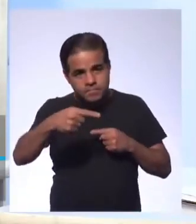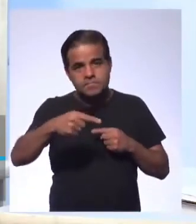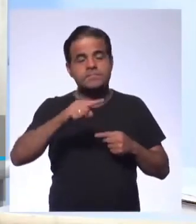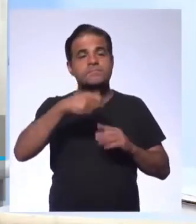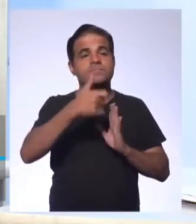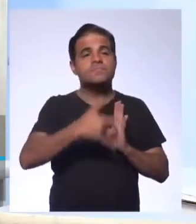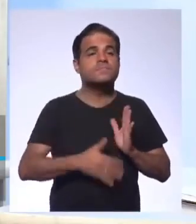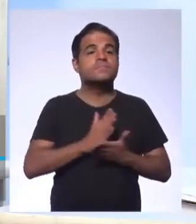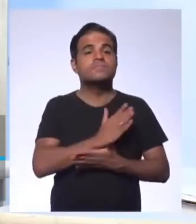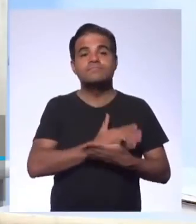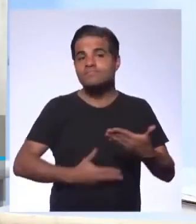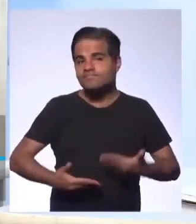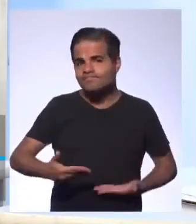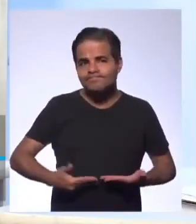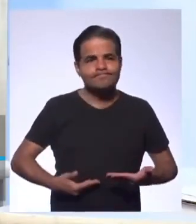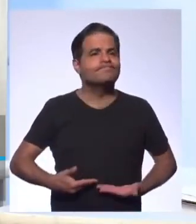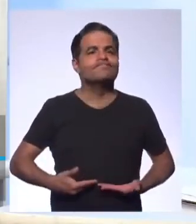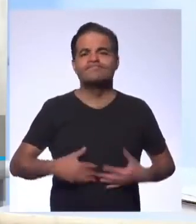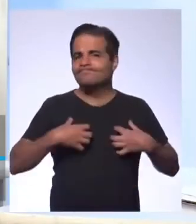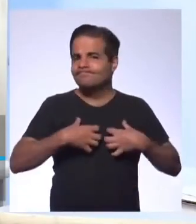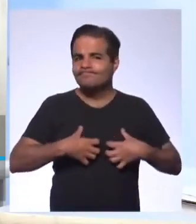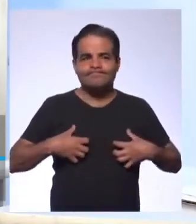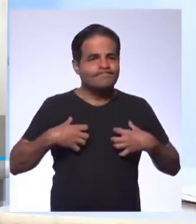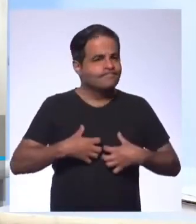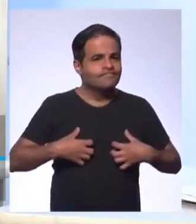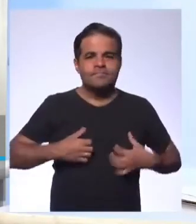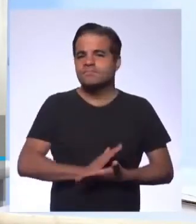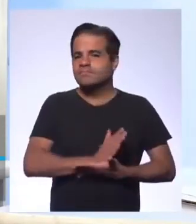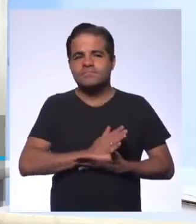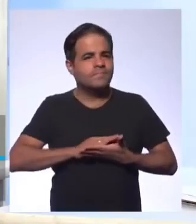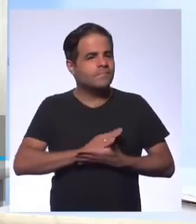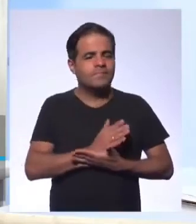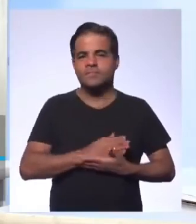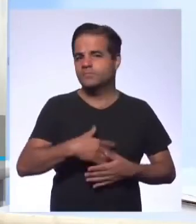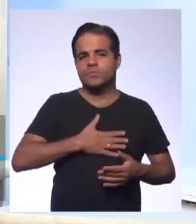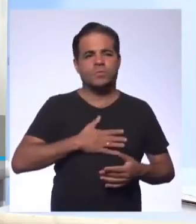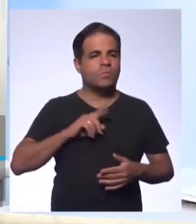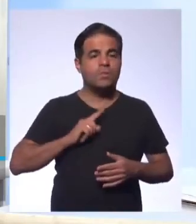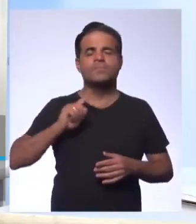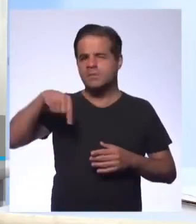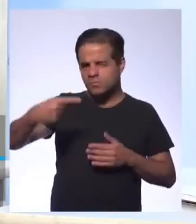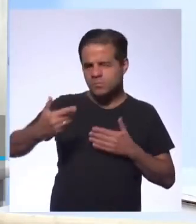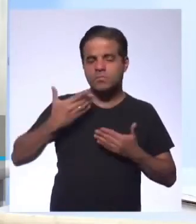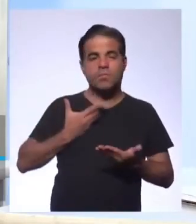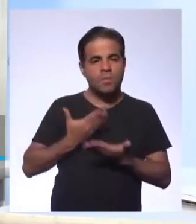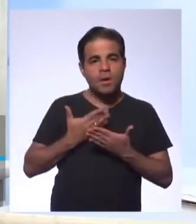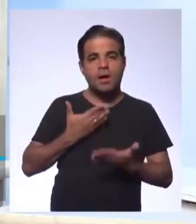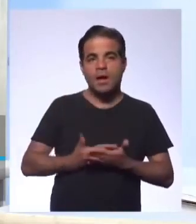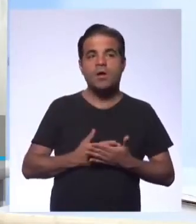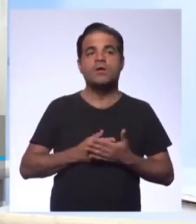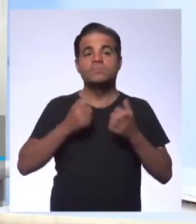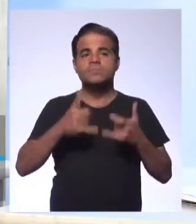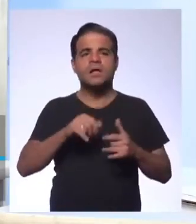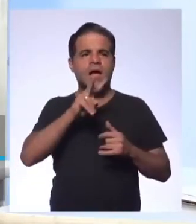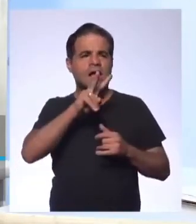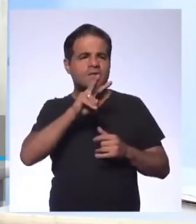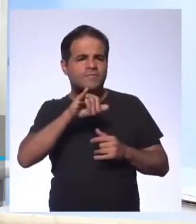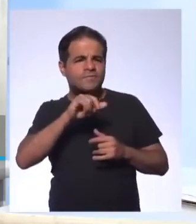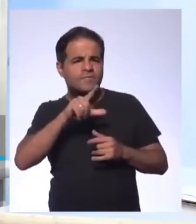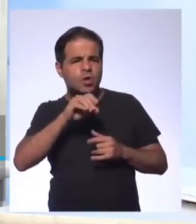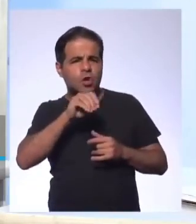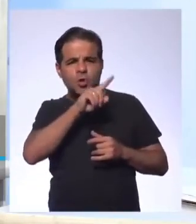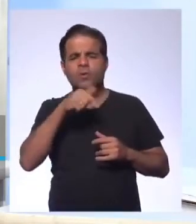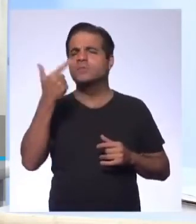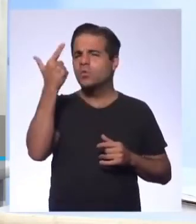frente que alguns servos ficaram muito insatisfeitos com essas condições. Inclusive, a gente tem uma aula aqui que nós vamos falar dos vilões, né? Mas é uma outra